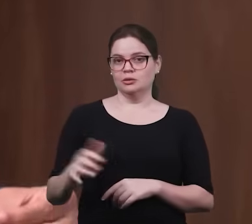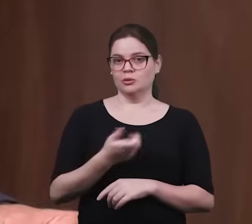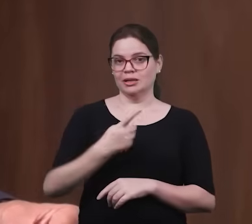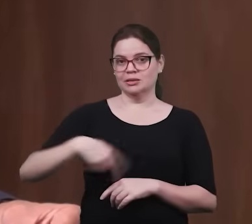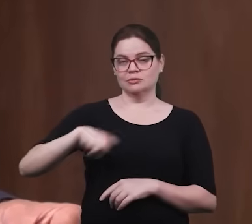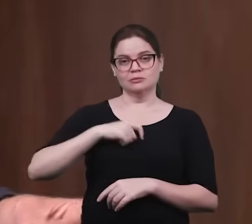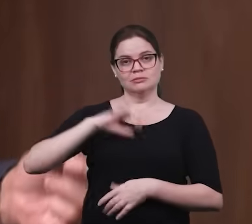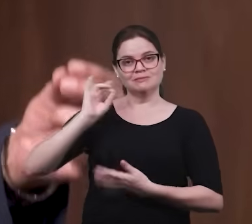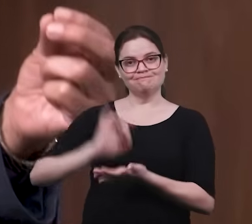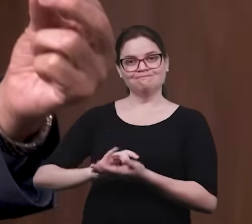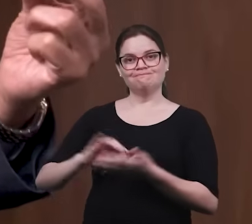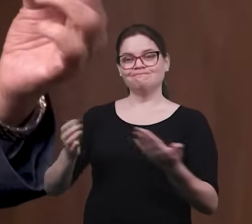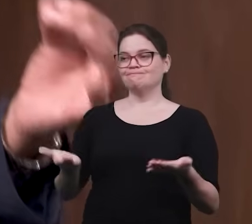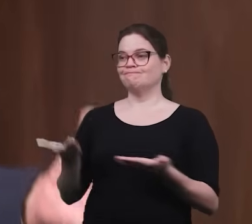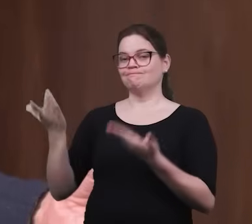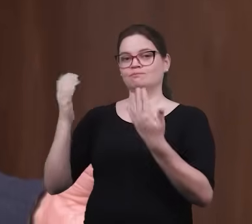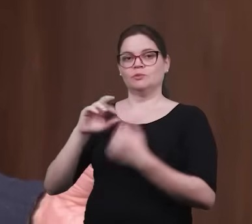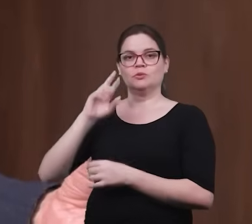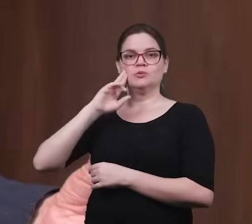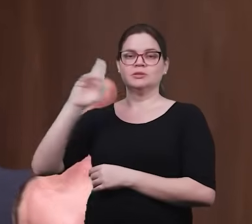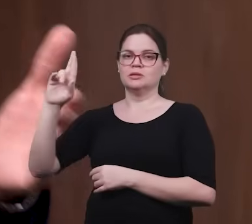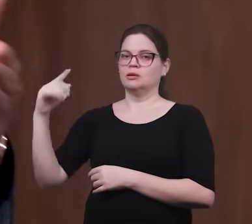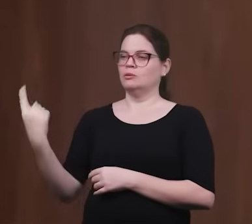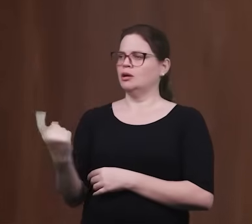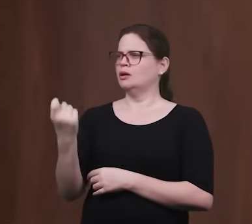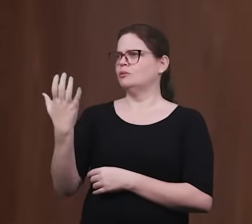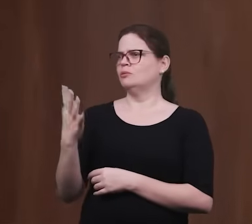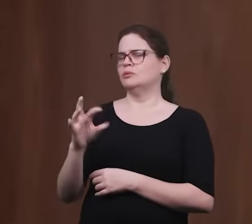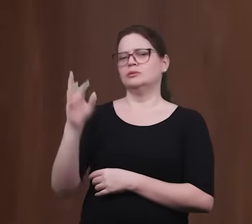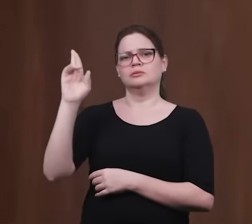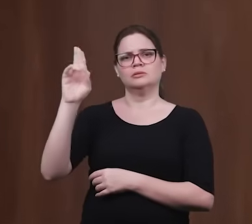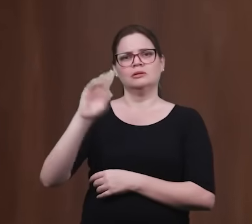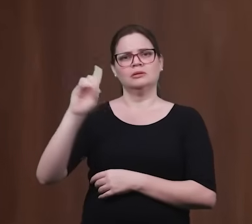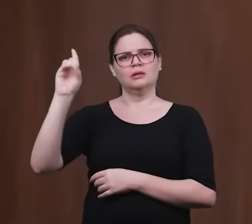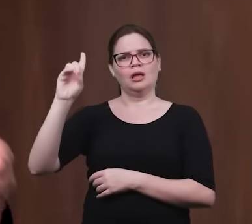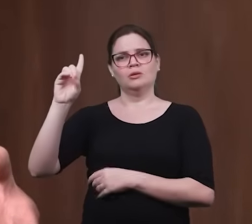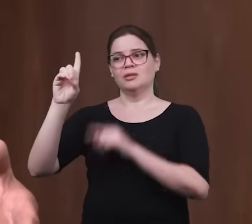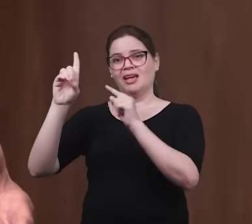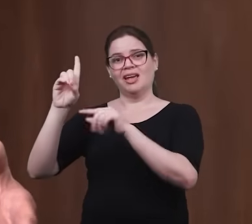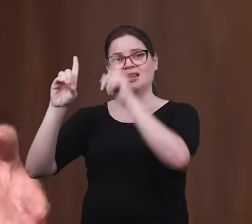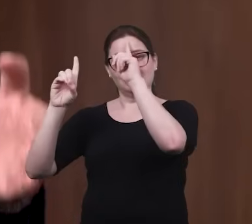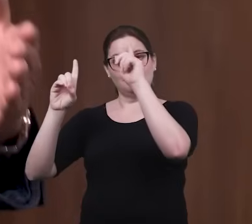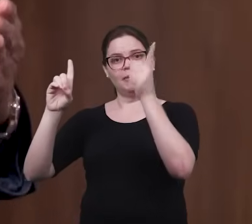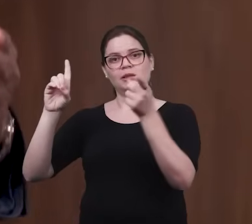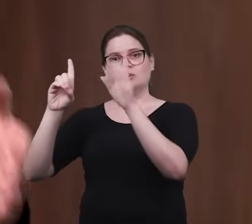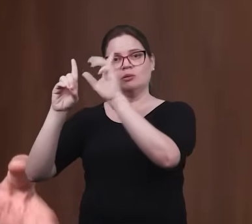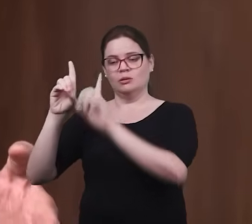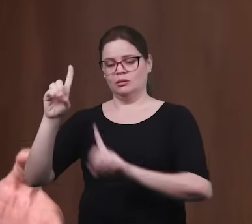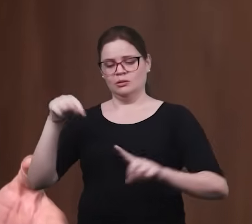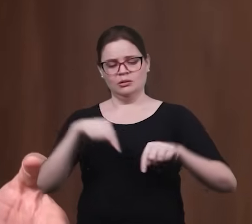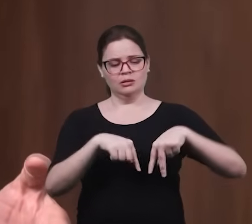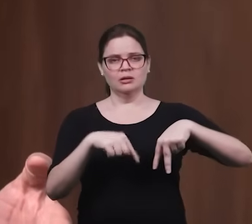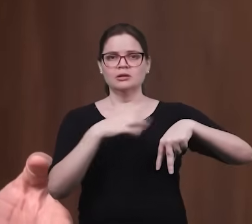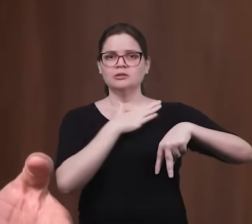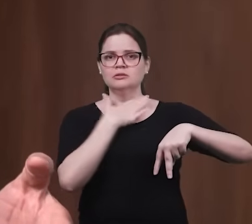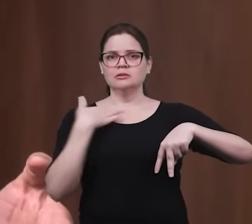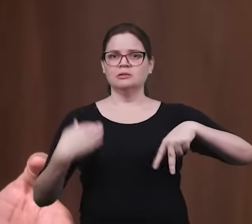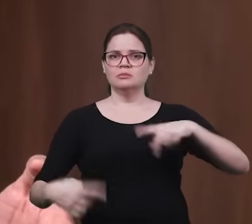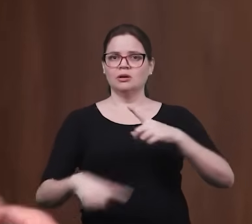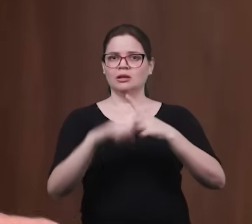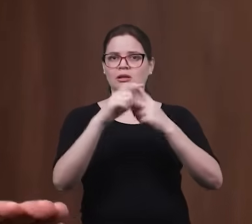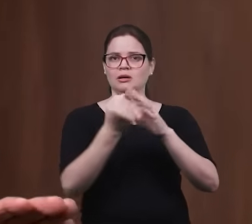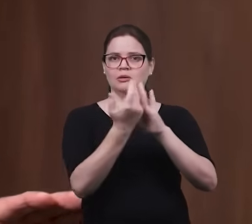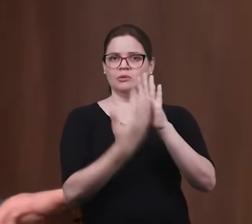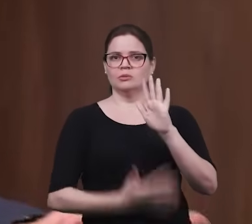do servo de Deus, a nossa gratidão, é para com o Senhor Deus que enviou Jesus, é para com Jesus que deu a vida na cruz por